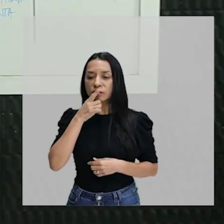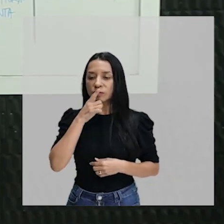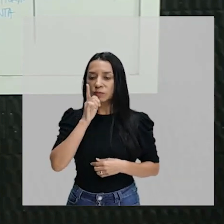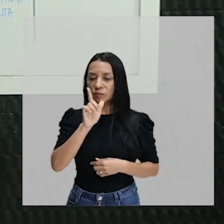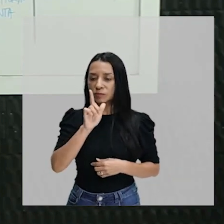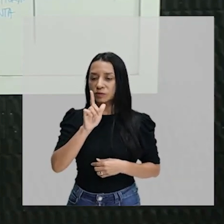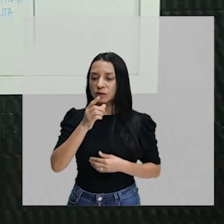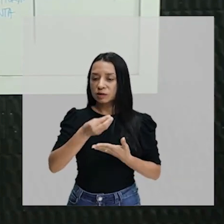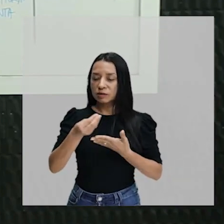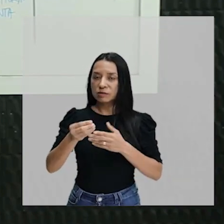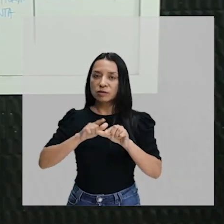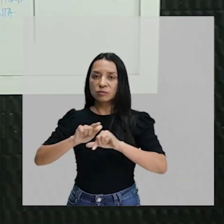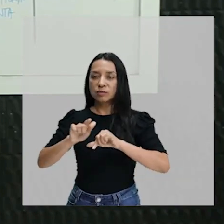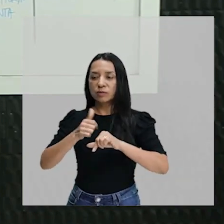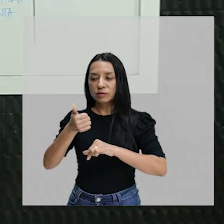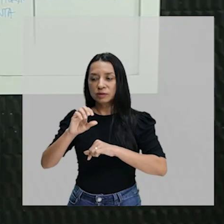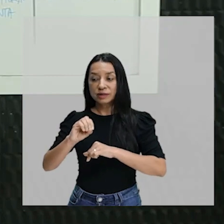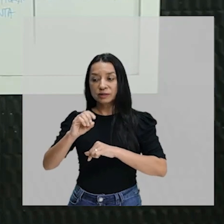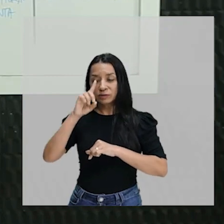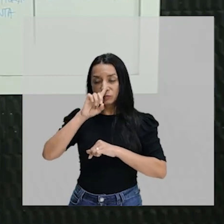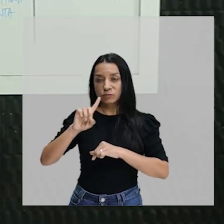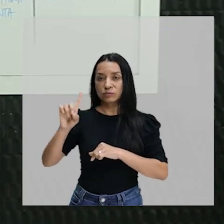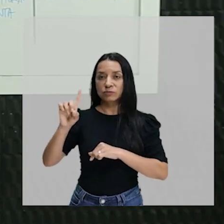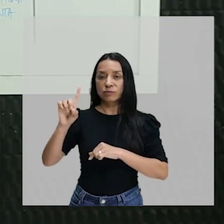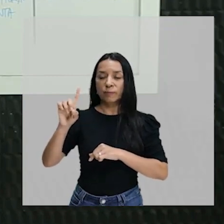entregar um trabalho em 10 dias